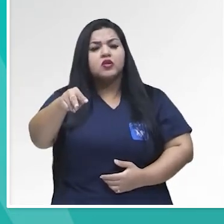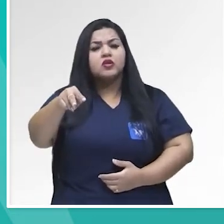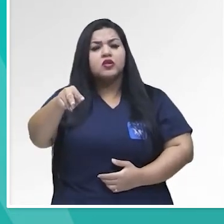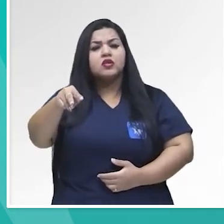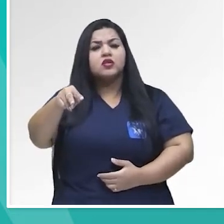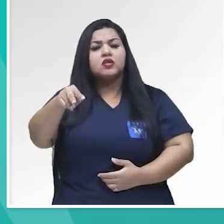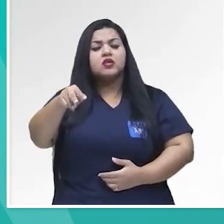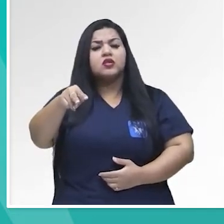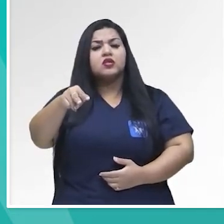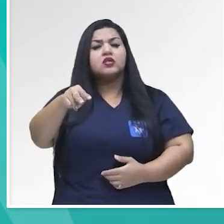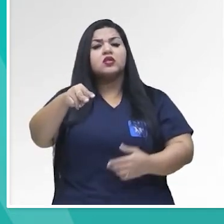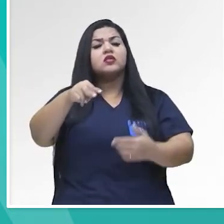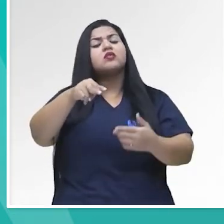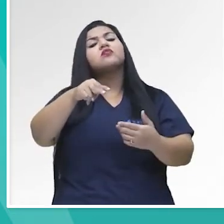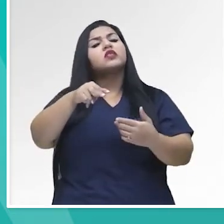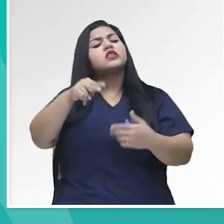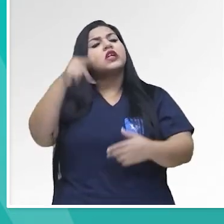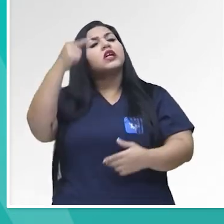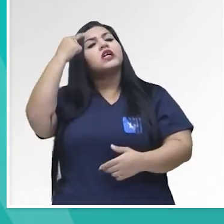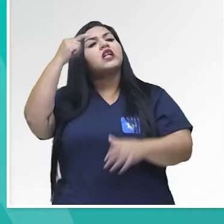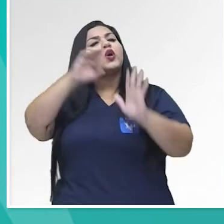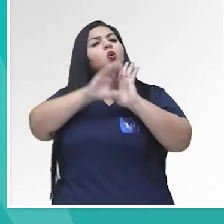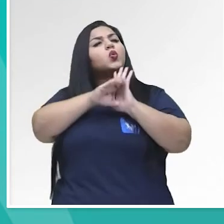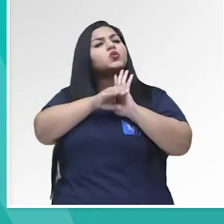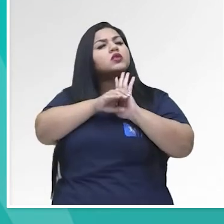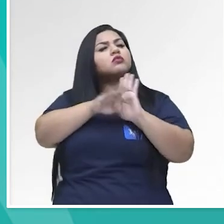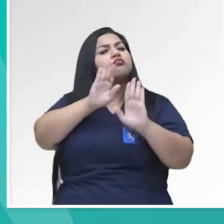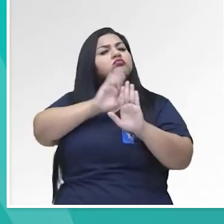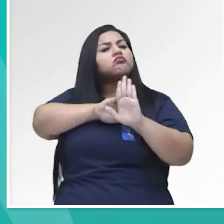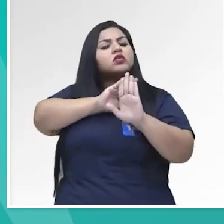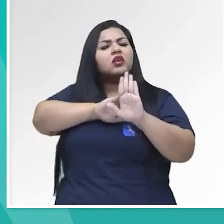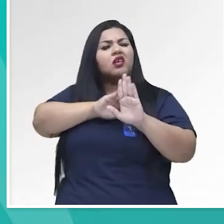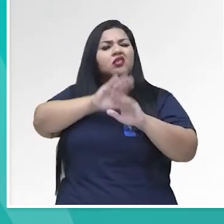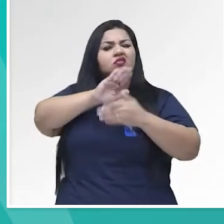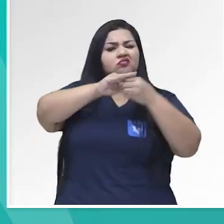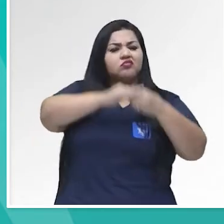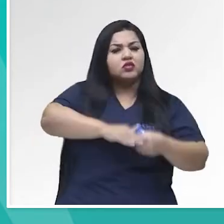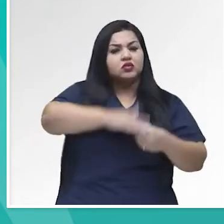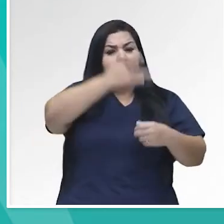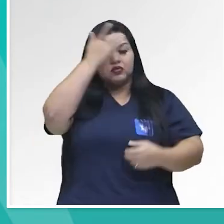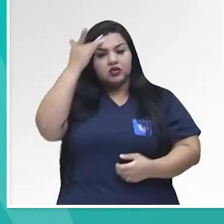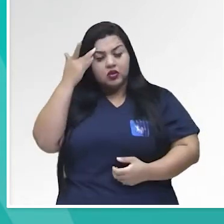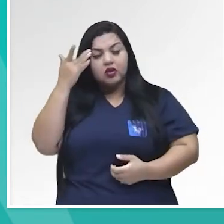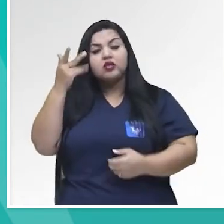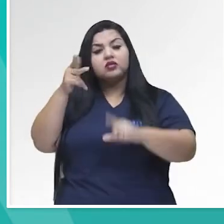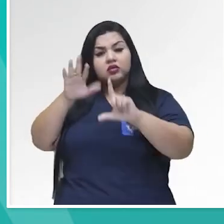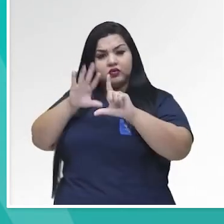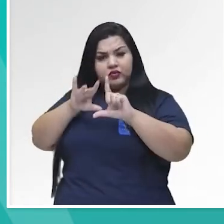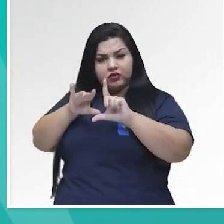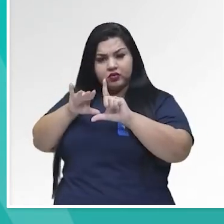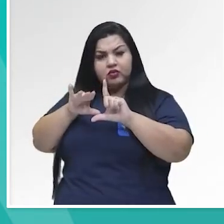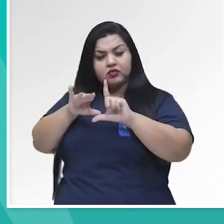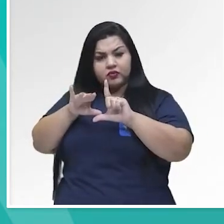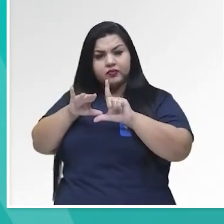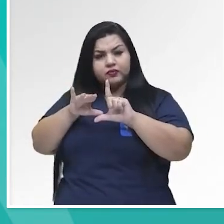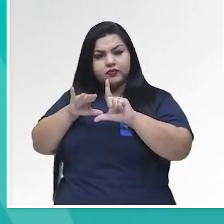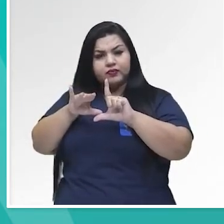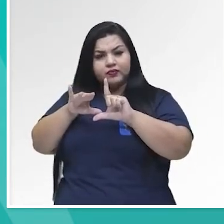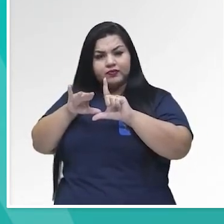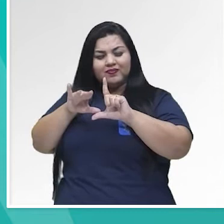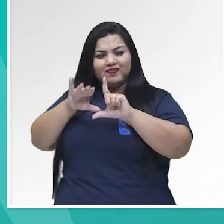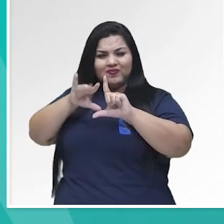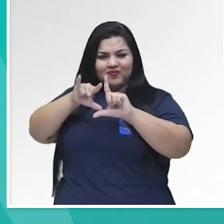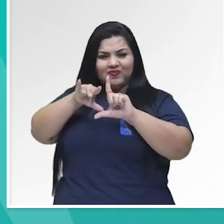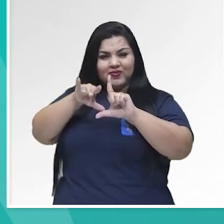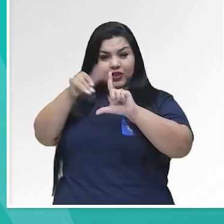ideias pré-concebidas que muitas das vezes podem marginalizar a pessoa. Esse vídeo que você vai ver agora, que você vai colocar no seu